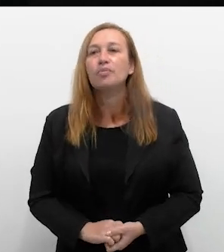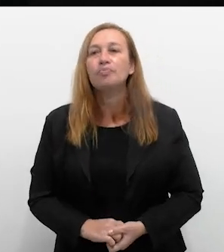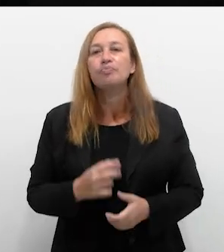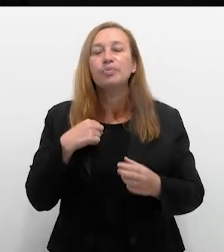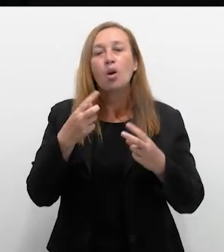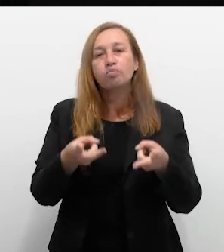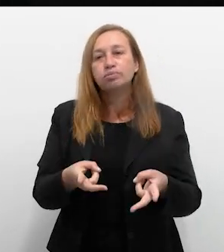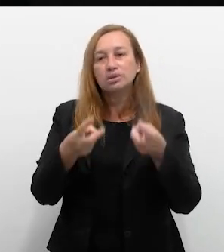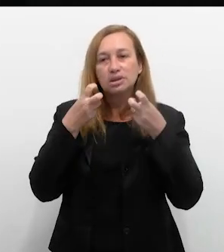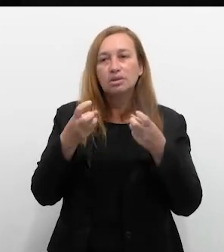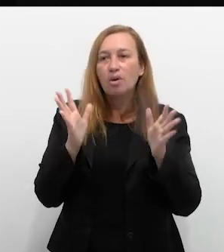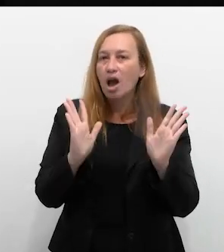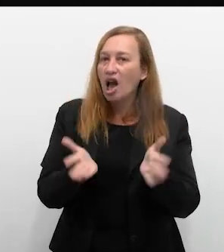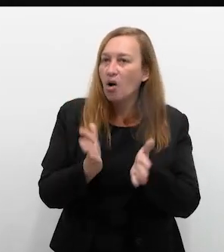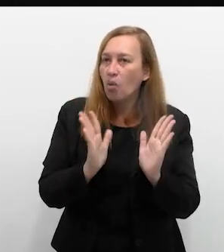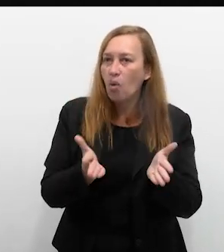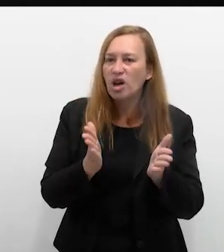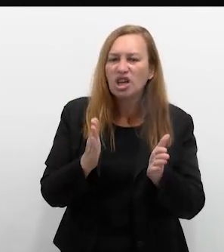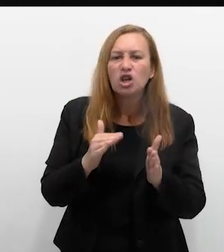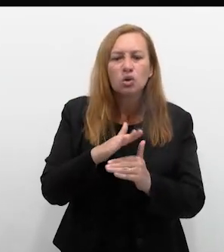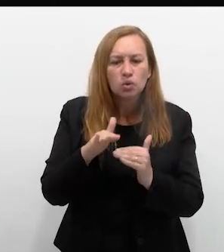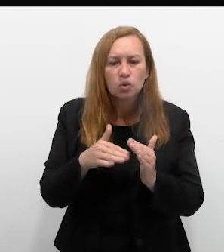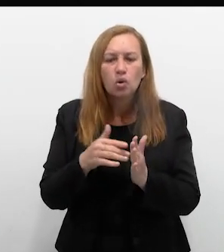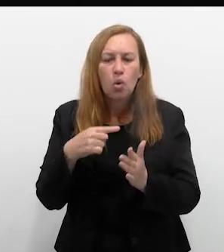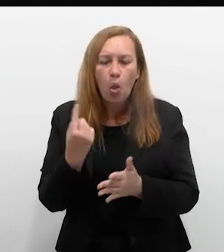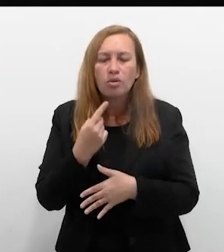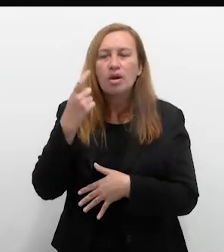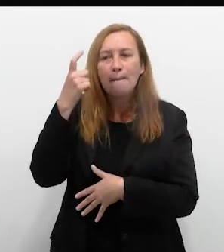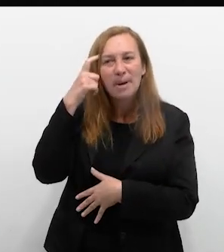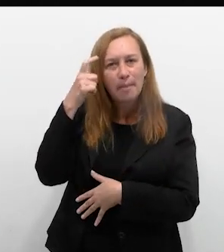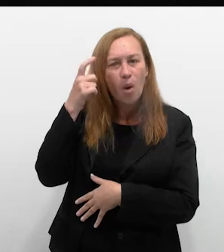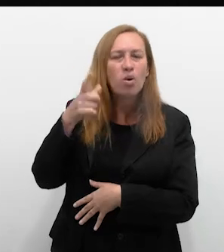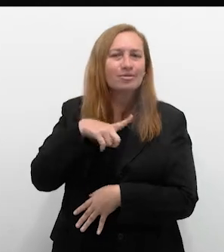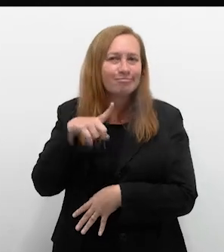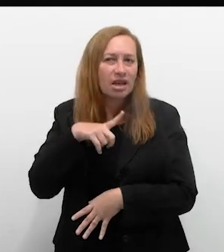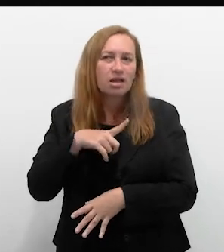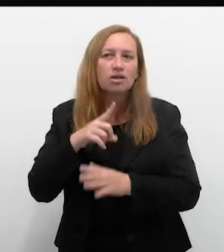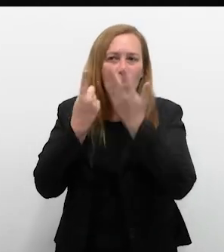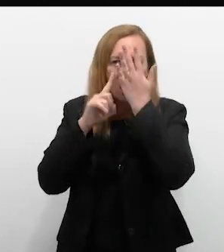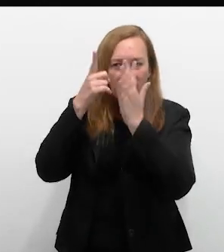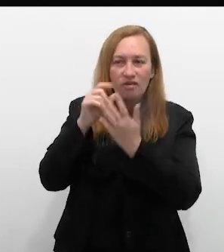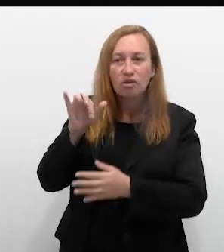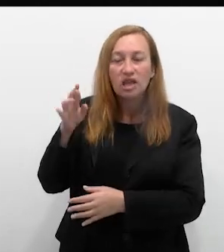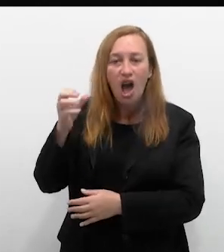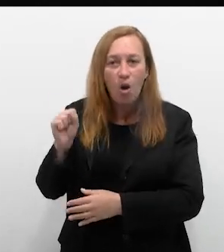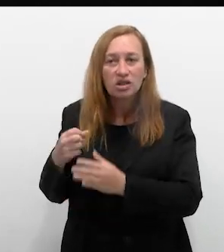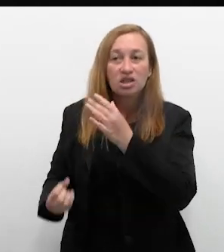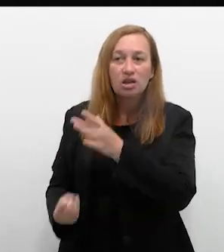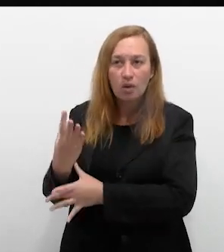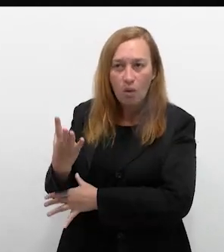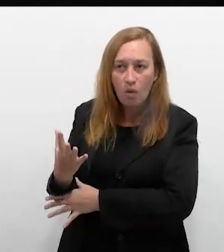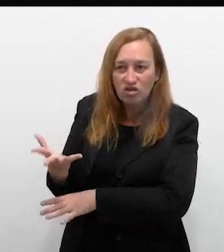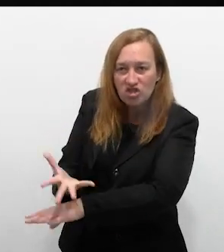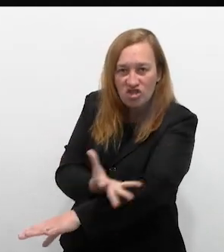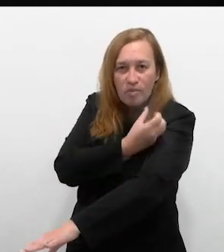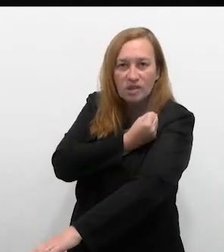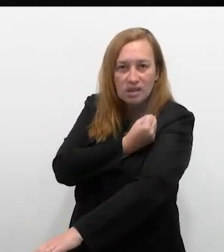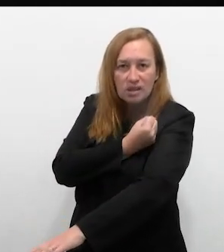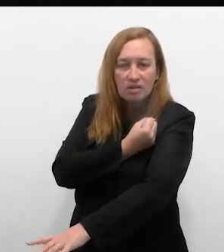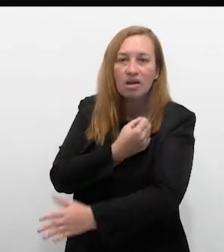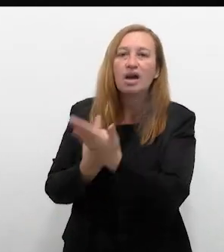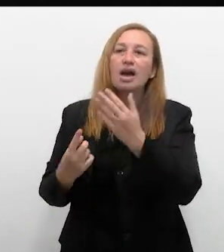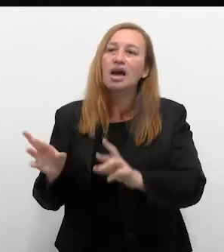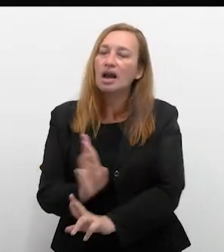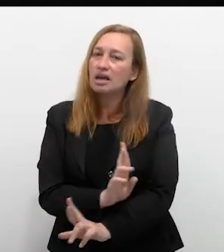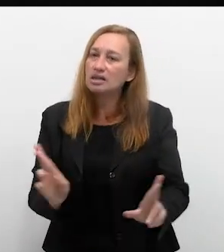Sim, e eu percebo muito, agora, todos nós temos uma memória do carnaval da Rosa, do que ela construiu em nós